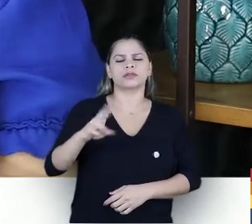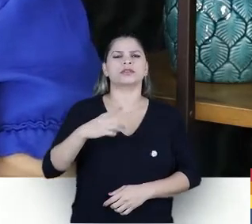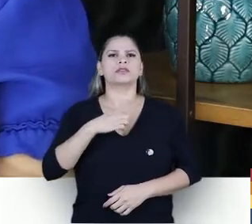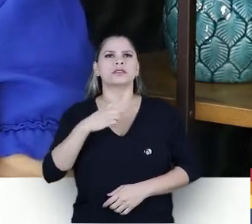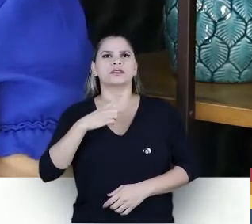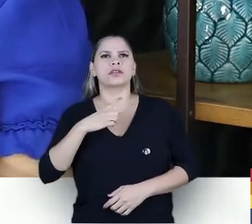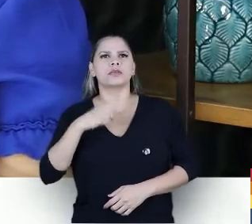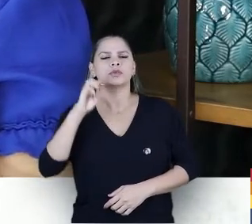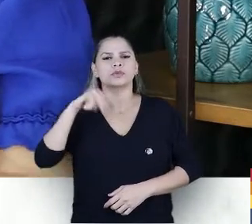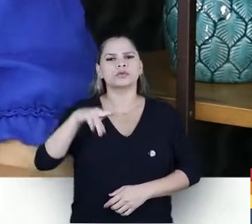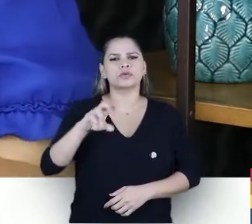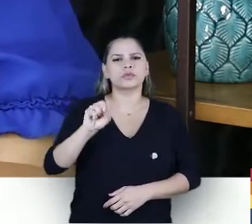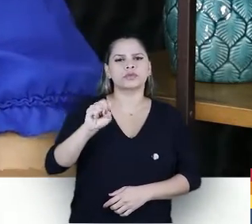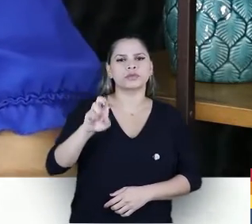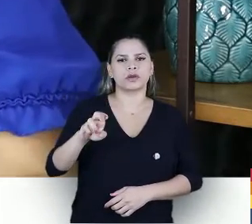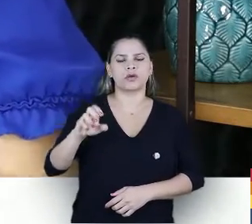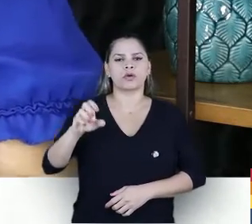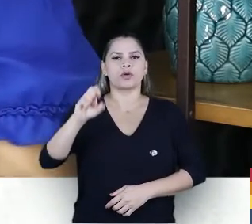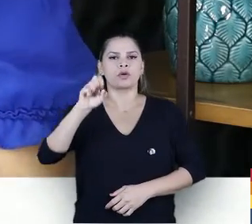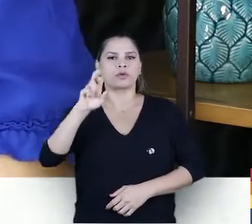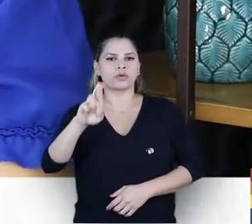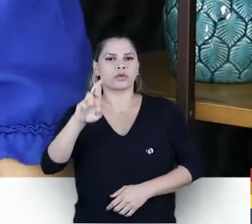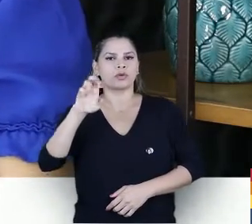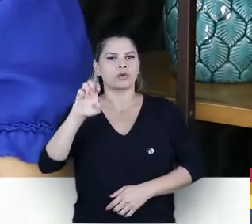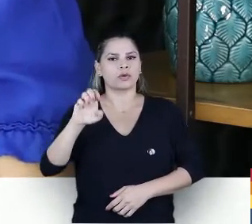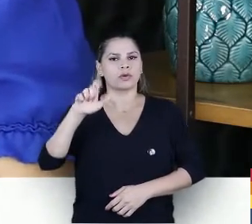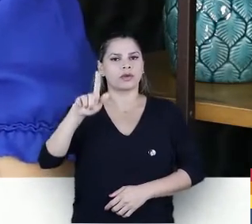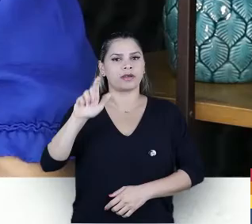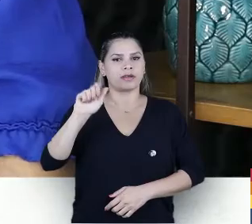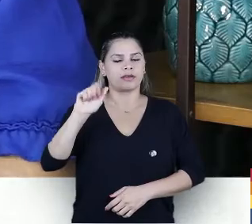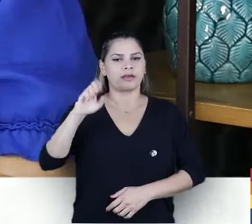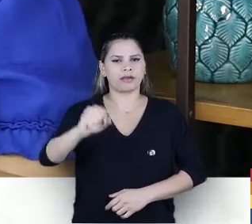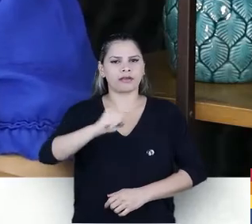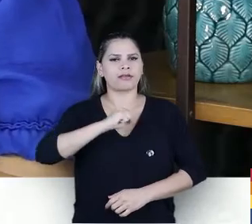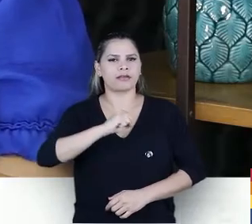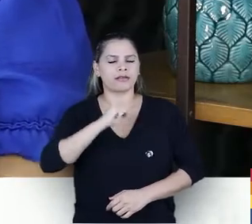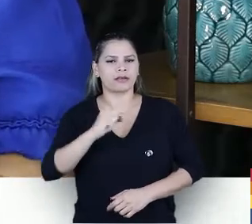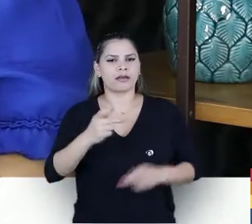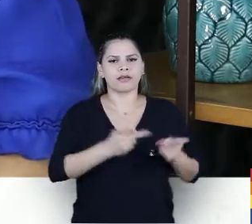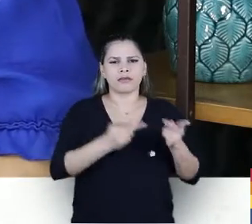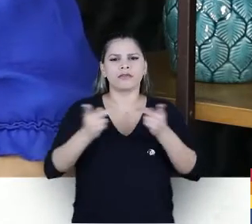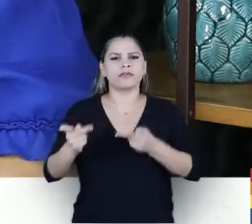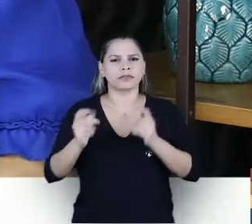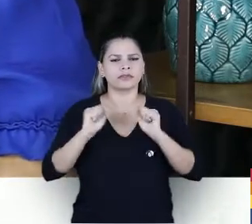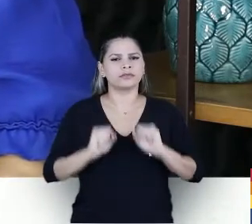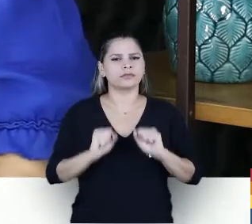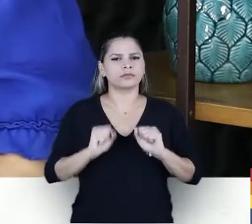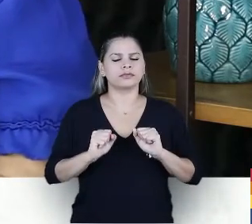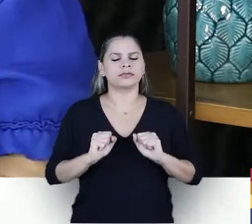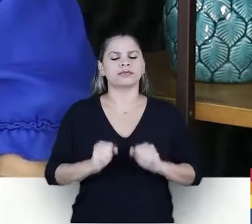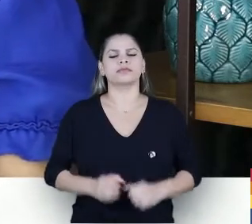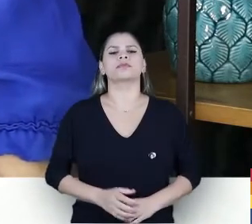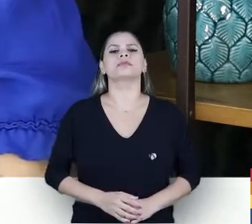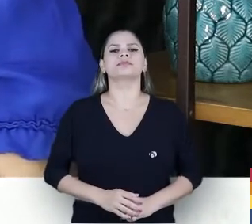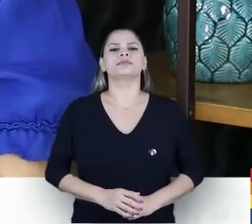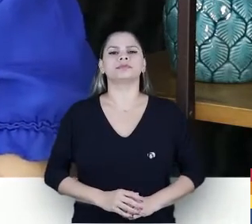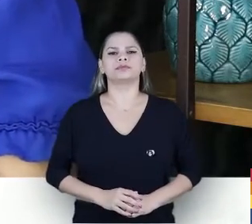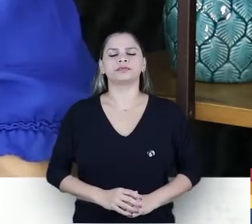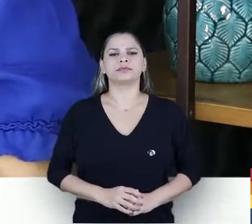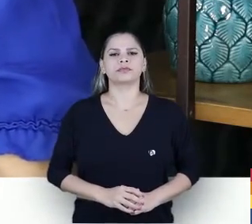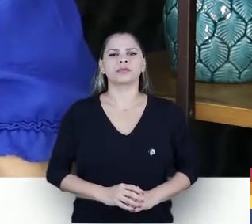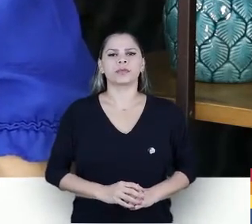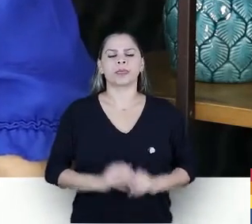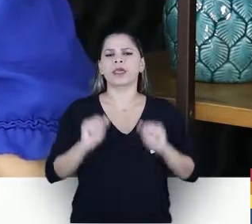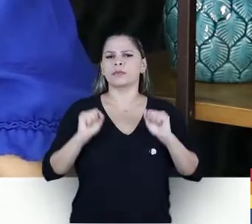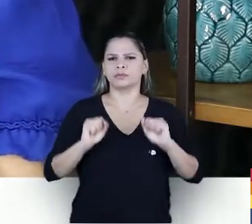outro ambiente, considerando que a gente está num estado de uma amplitude geográfica imensa de várias diversidades. É óbvio